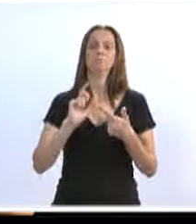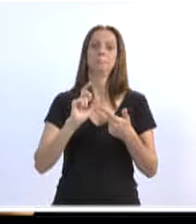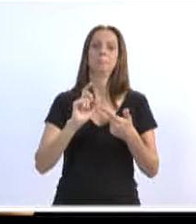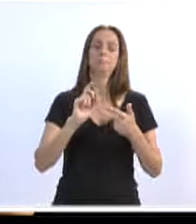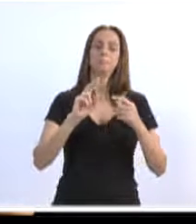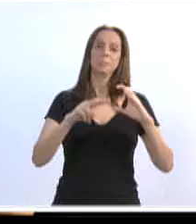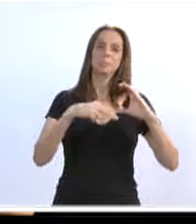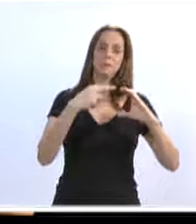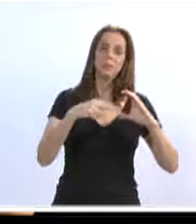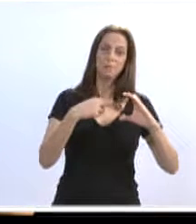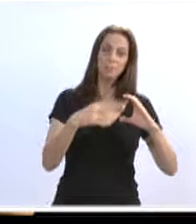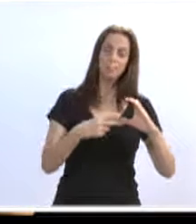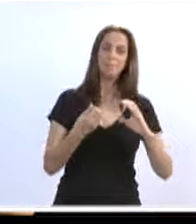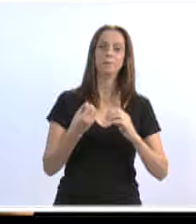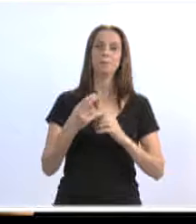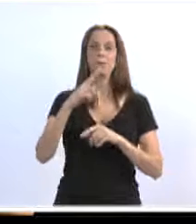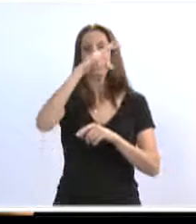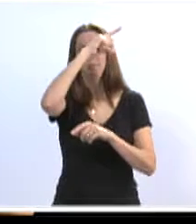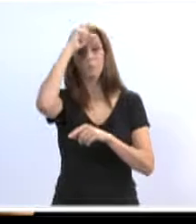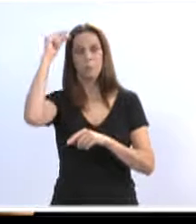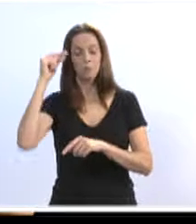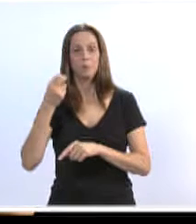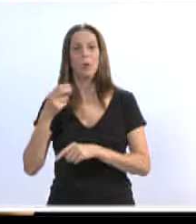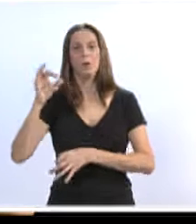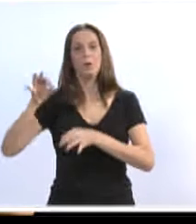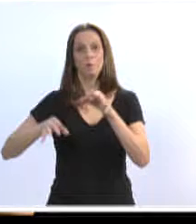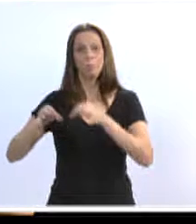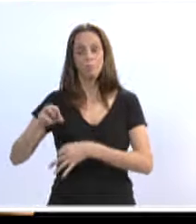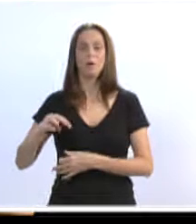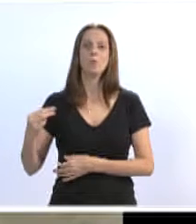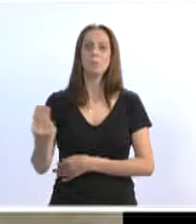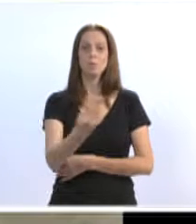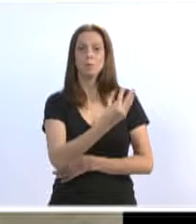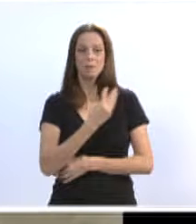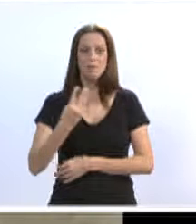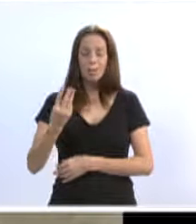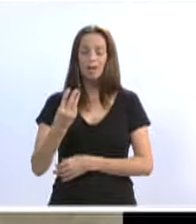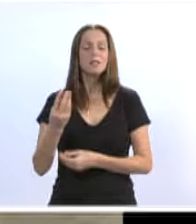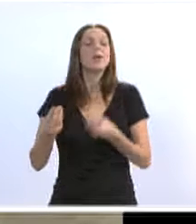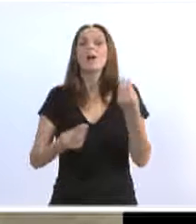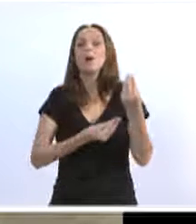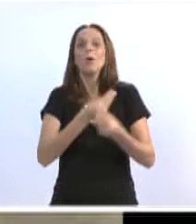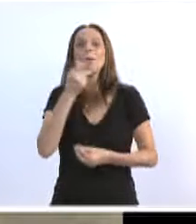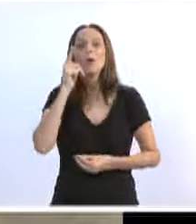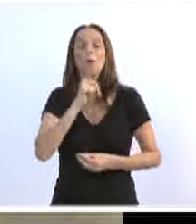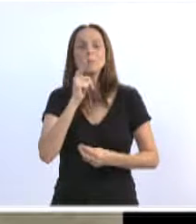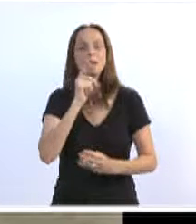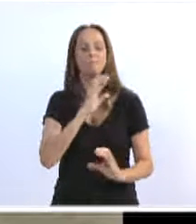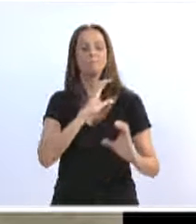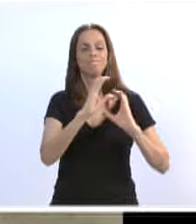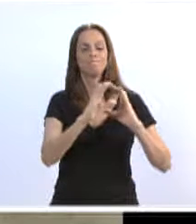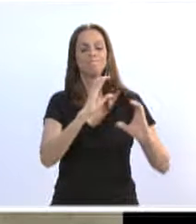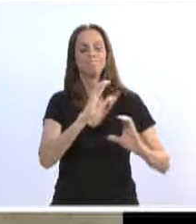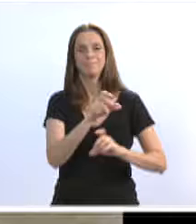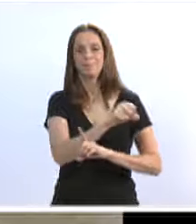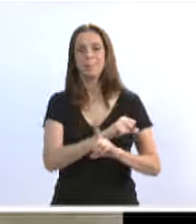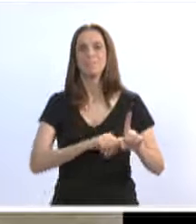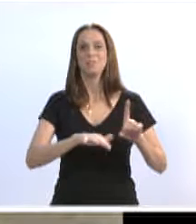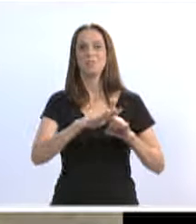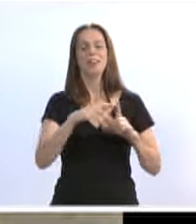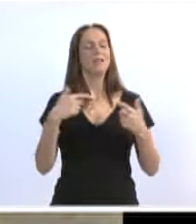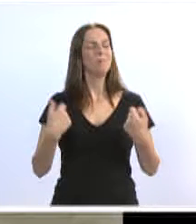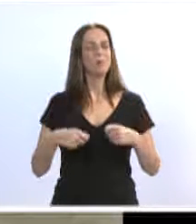o legislativo ou o judiciário, pretenda se comunicar com a sociedade sem que haja